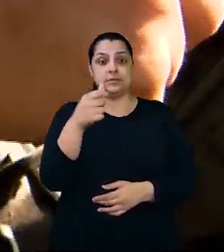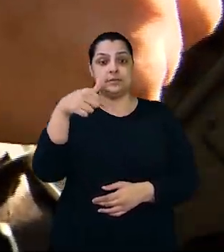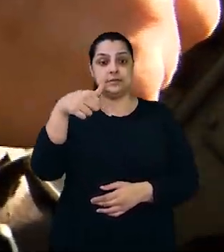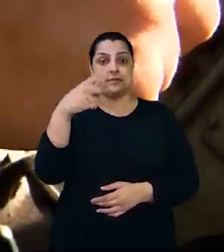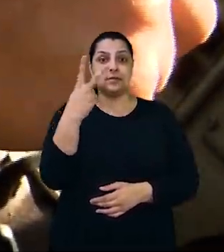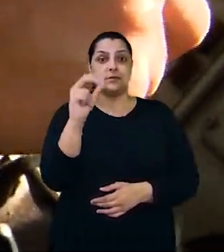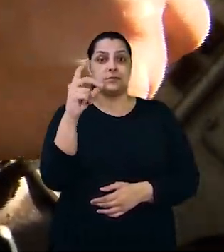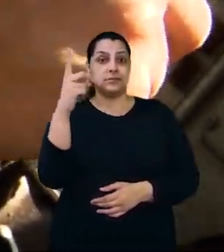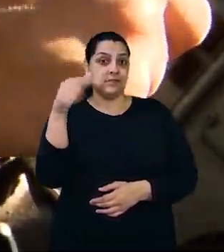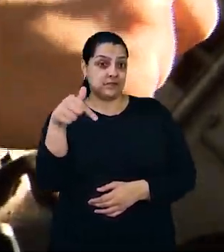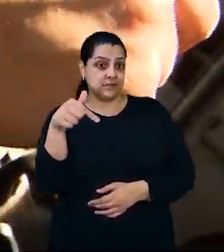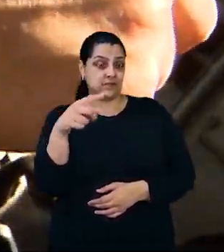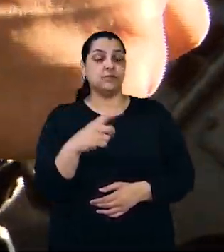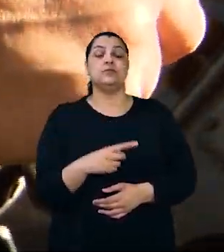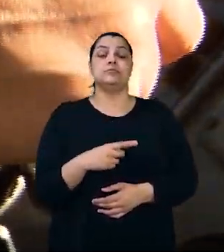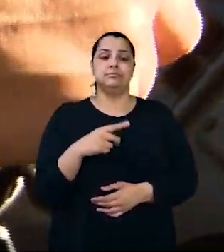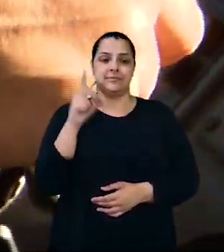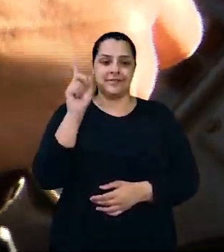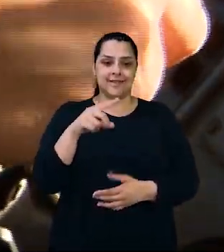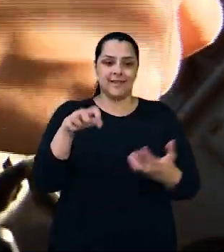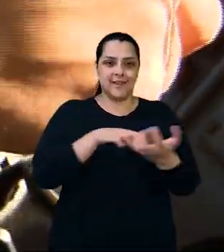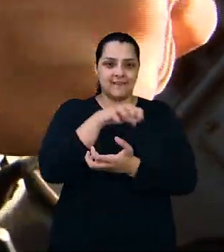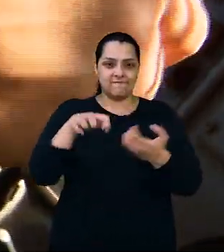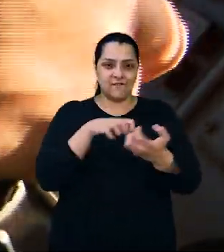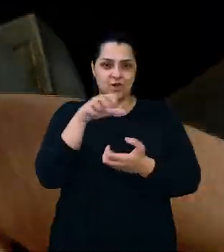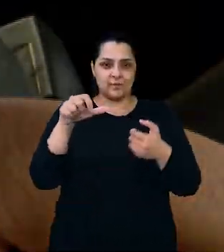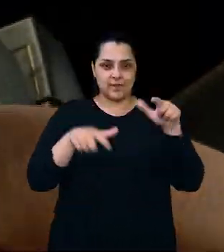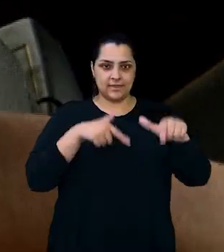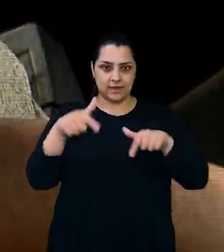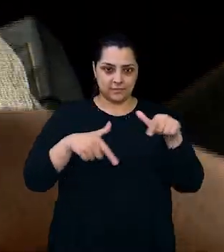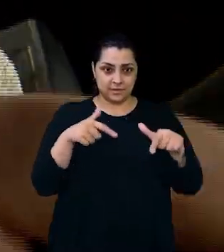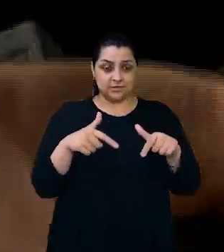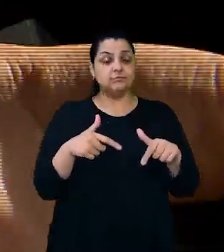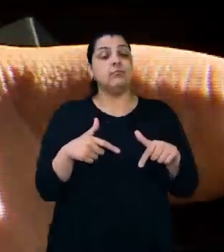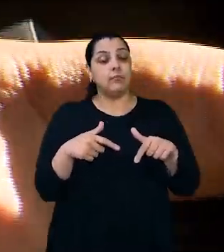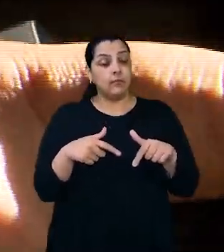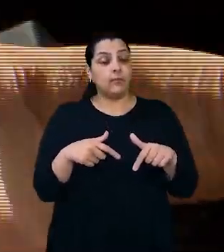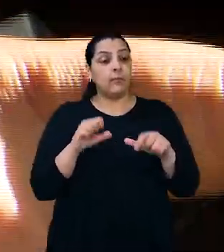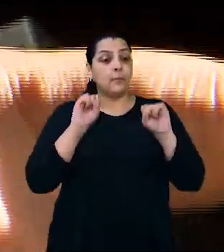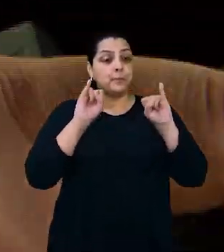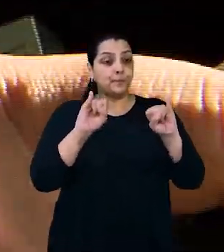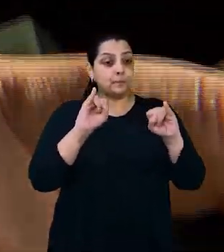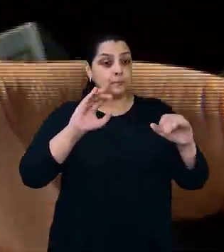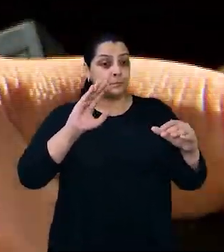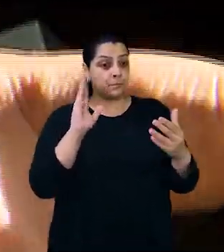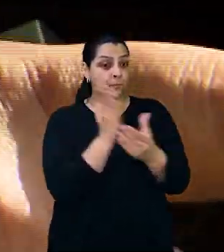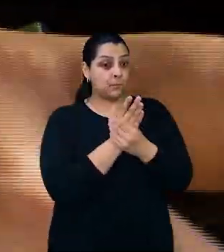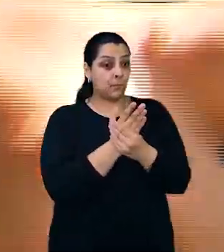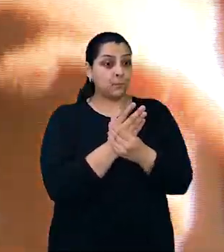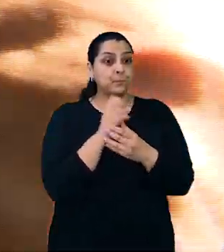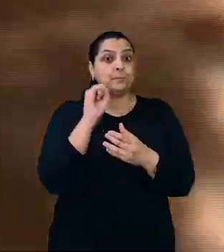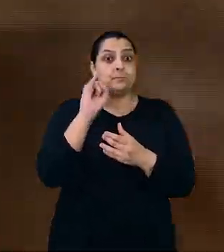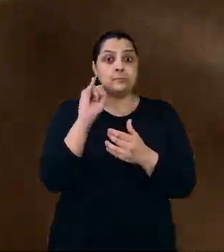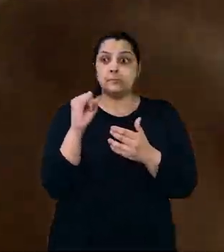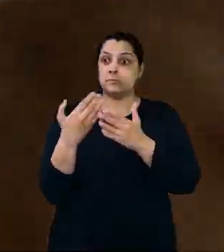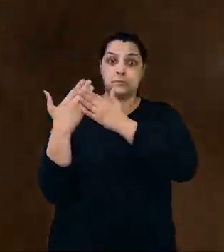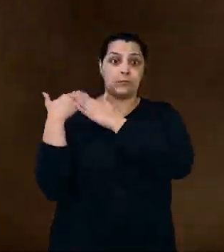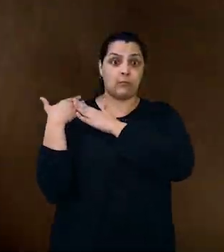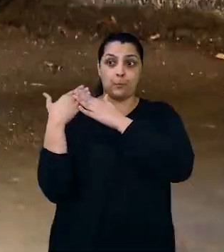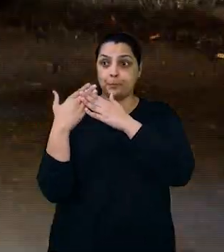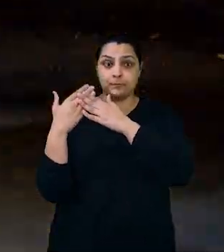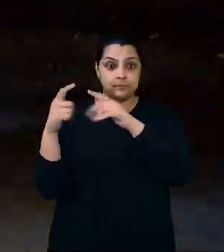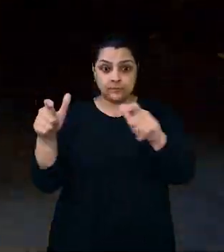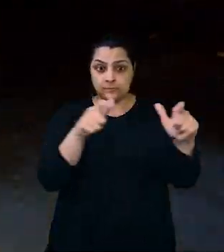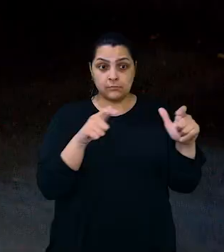13.467 de 2017, conhecida como Reforma Trabalhista, passou a prever que, ao ser protocolada a exceção de incompetência